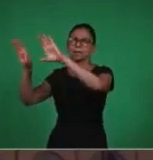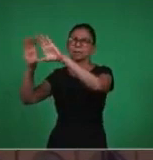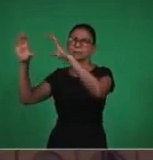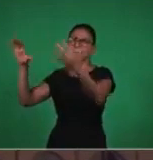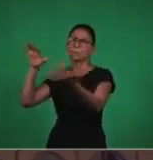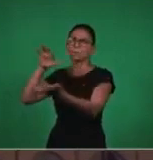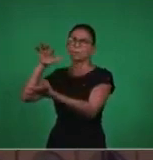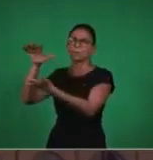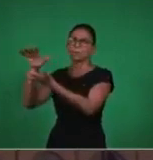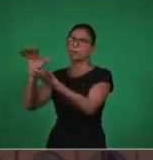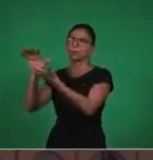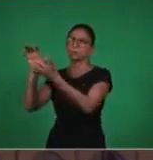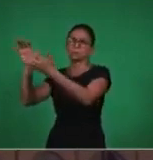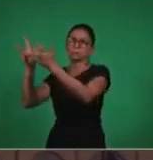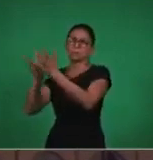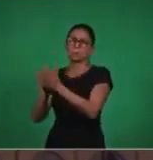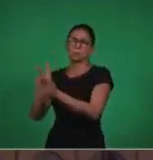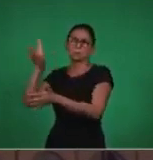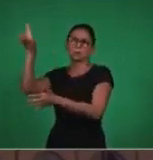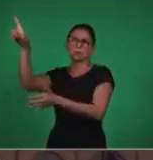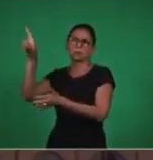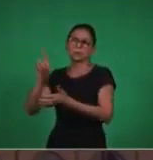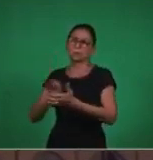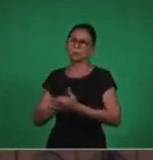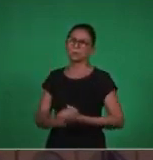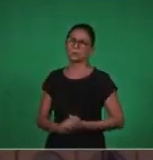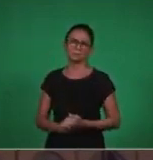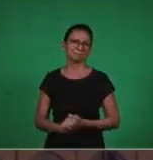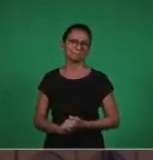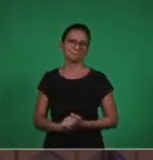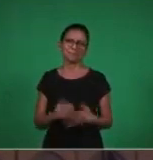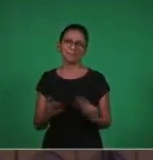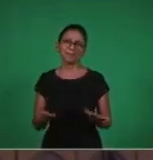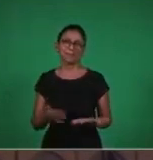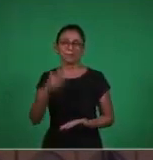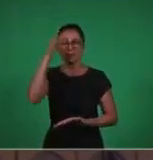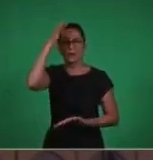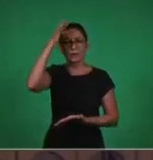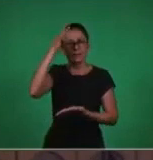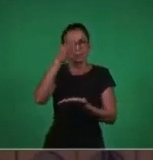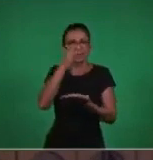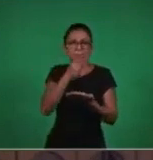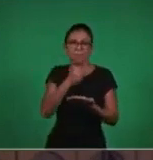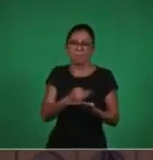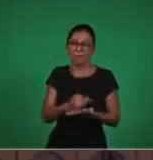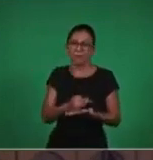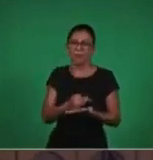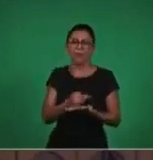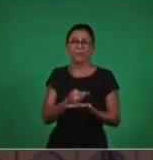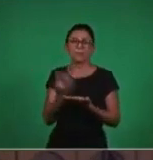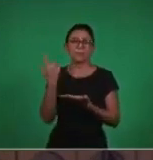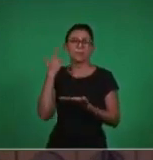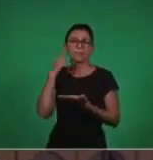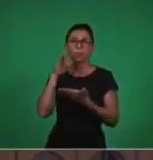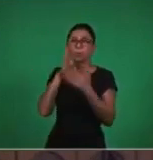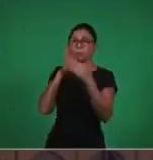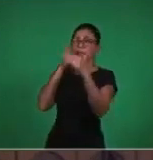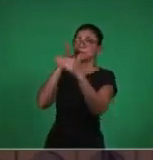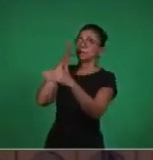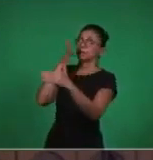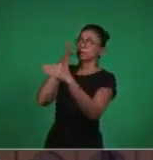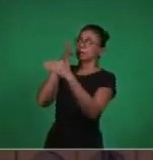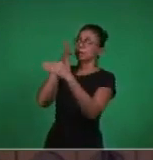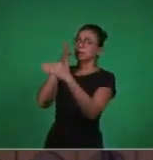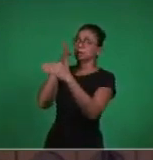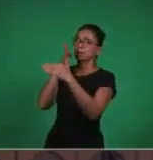Esta fé, o homem não pode criar para atingir aqui esse mundo. A fé é um dom de